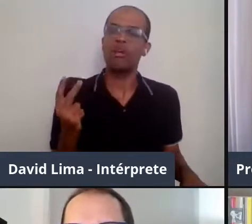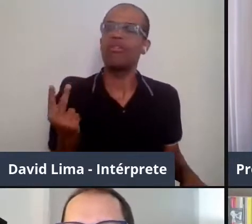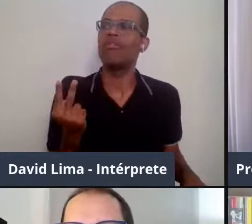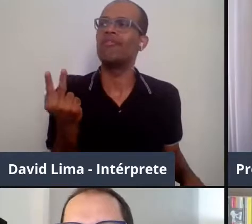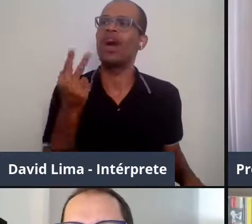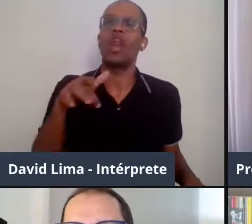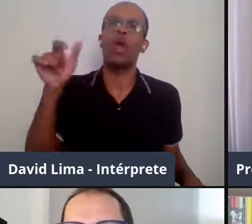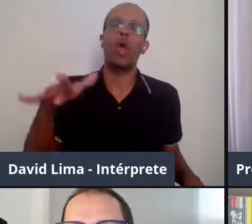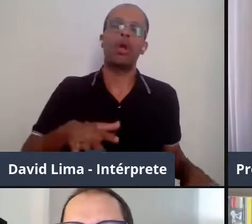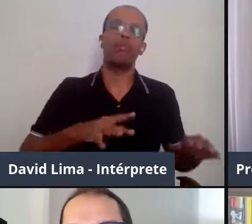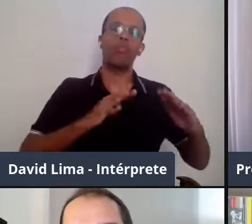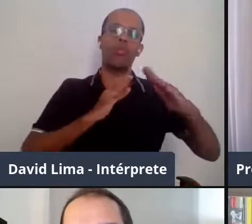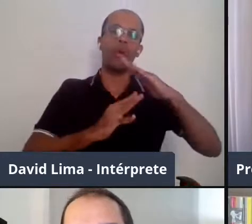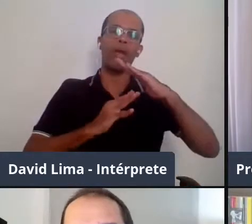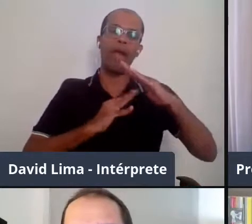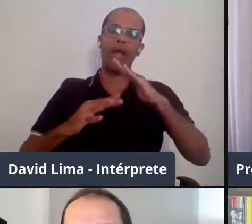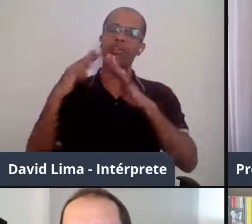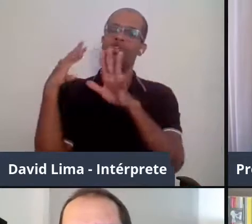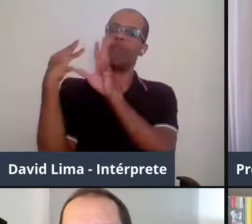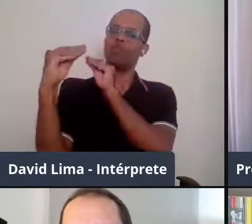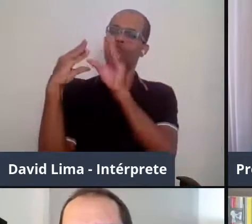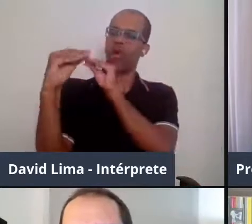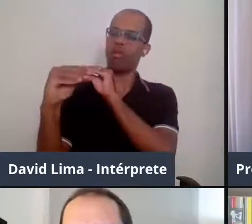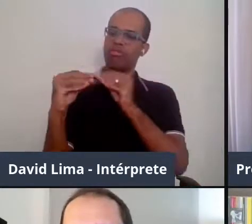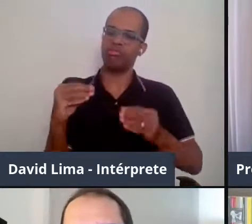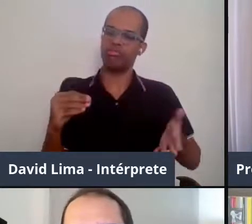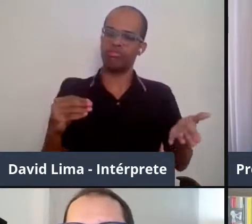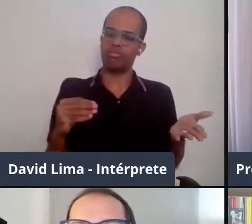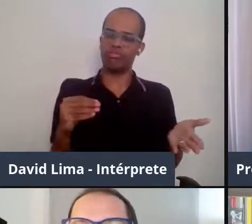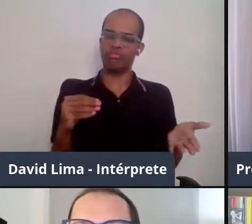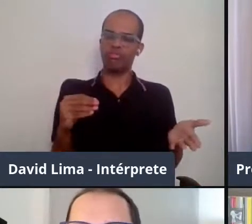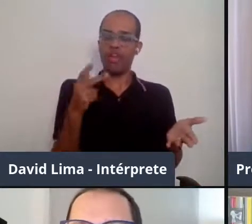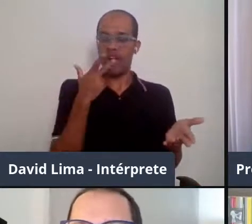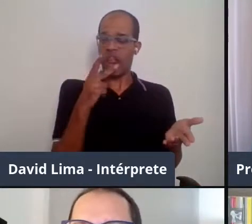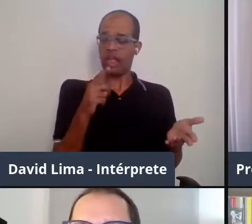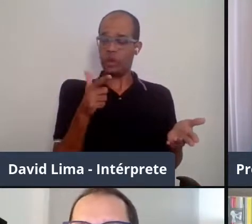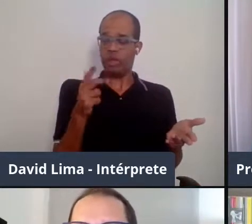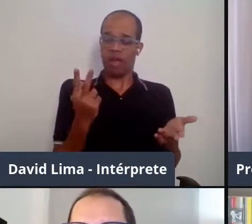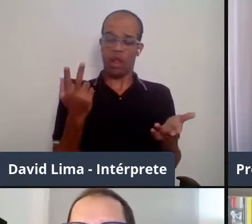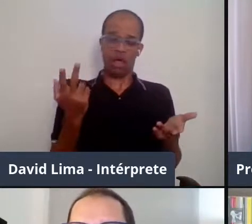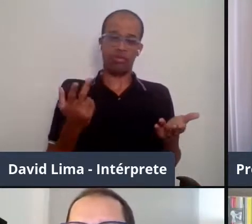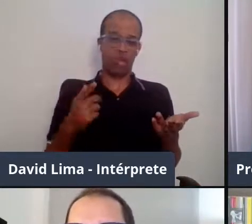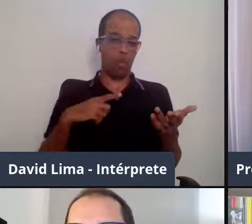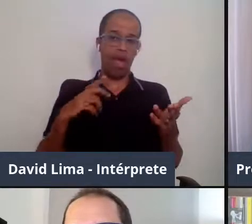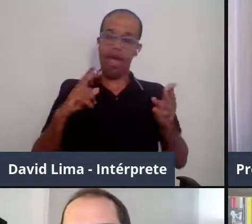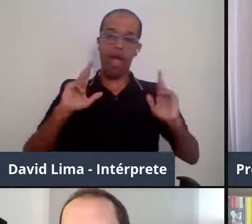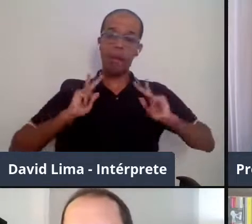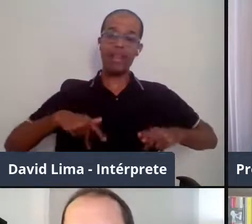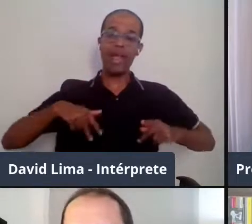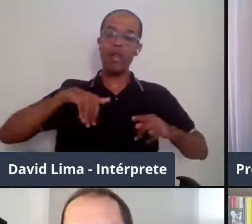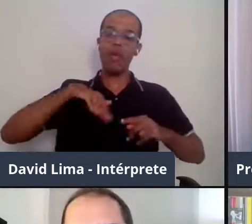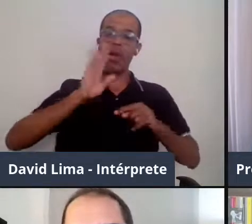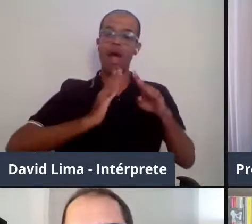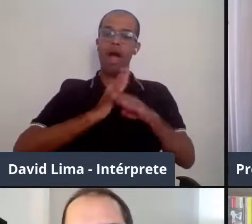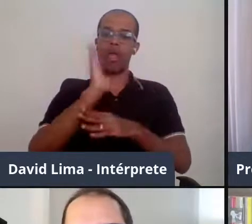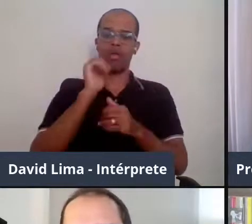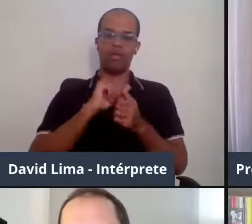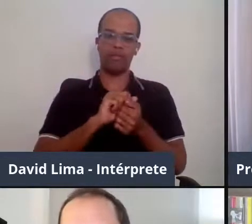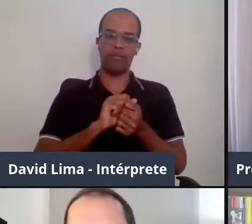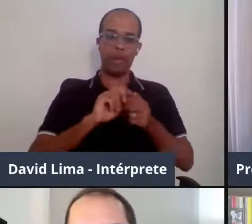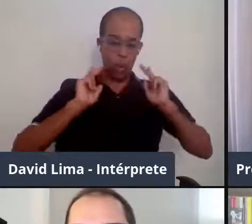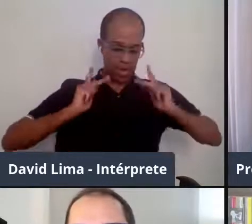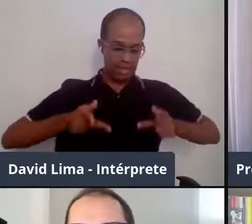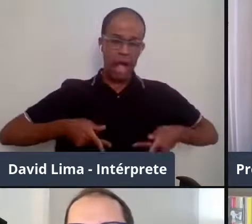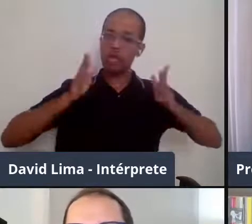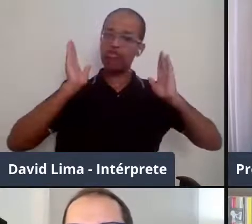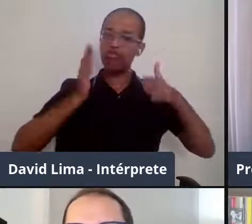o imigrante e o refugiado, e ter uma visão além do humanitário. O humanitário já é adquirido, já é